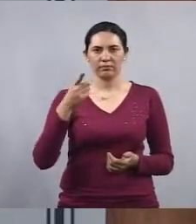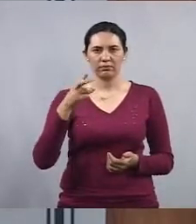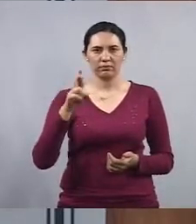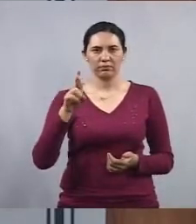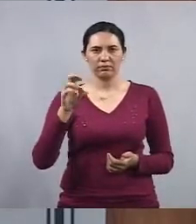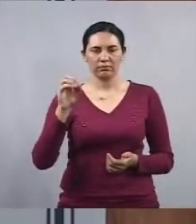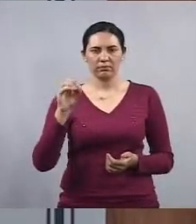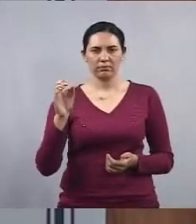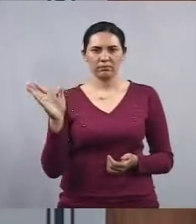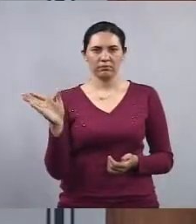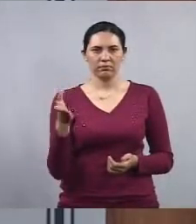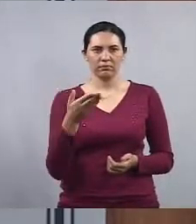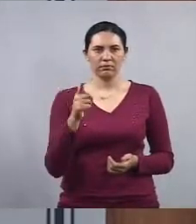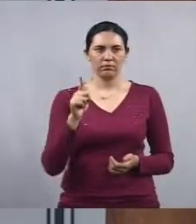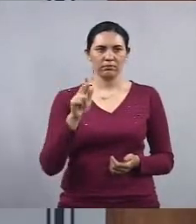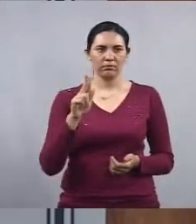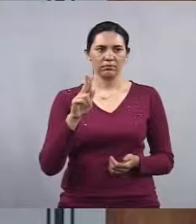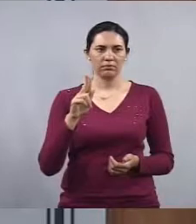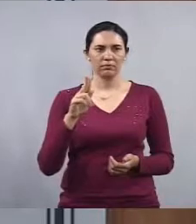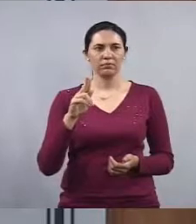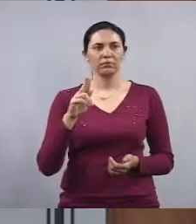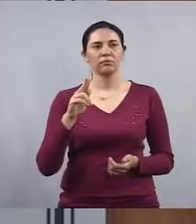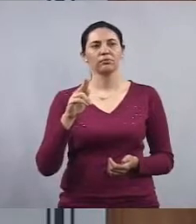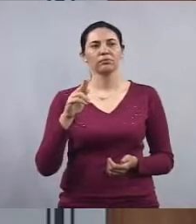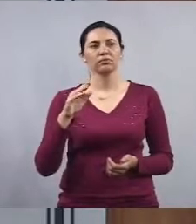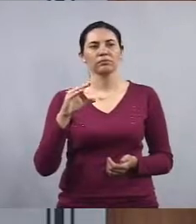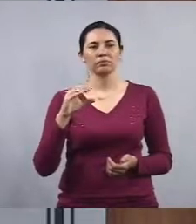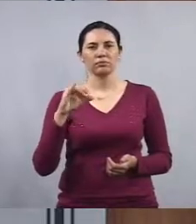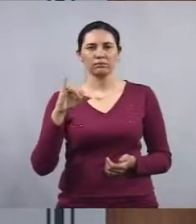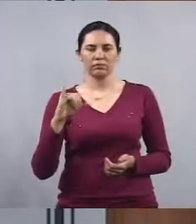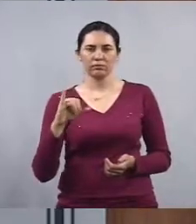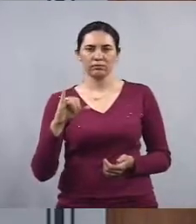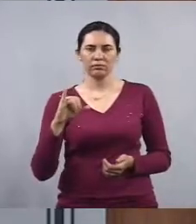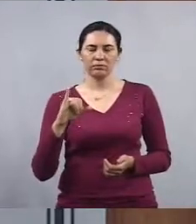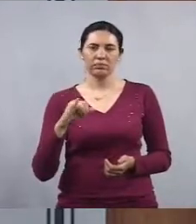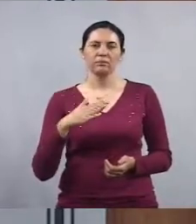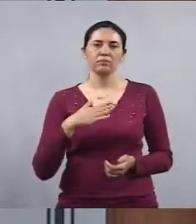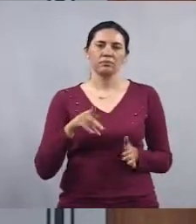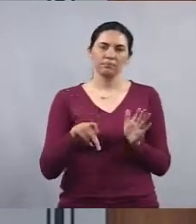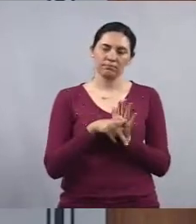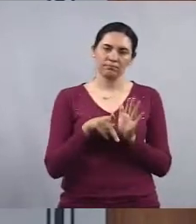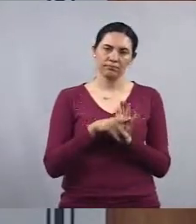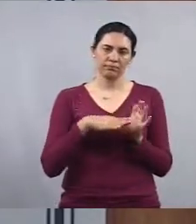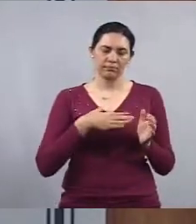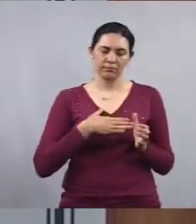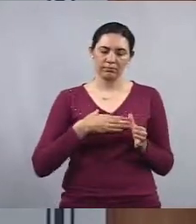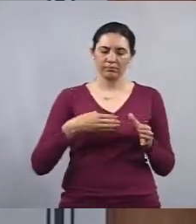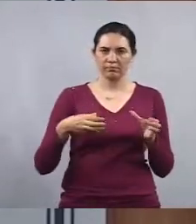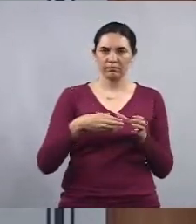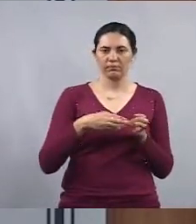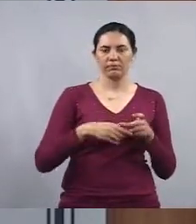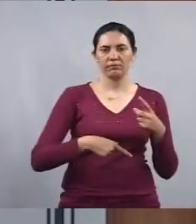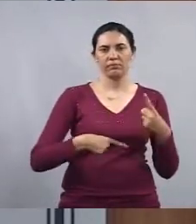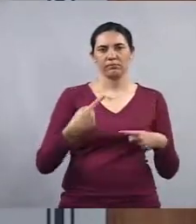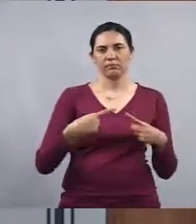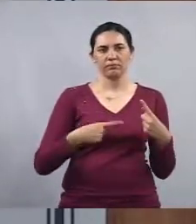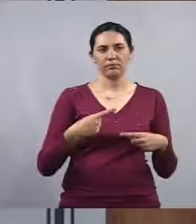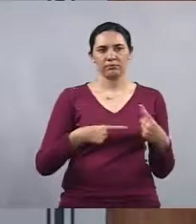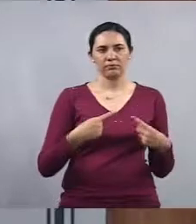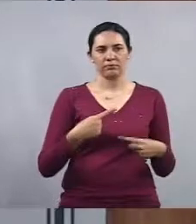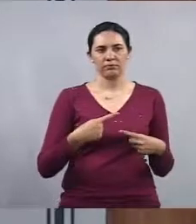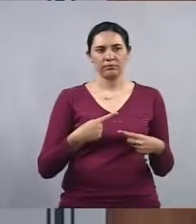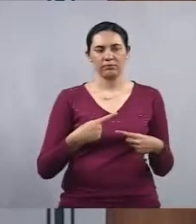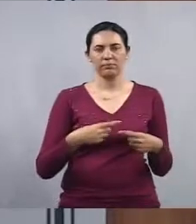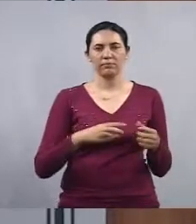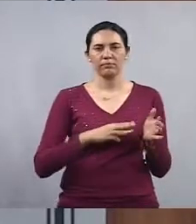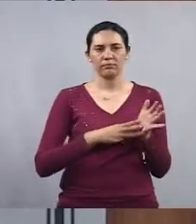partido do Partido Verde E aí tá também um membro do partido presidente do meu partido António Vieira